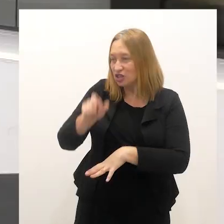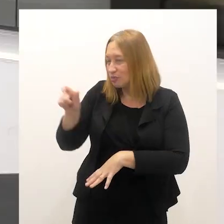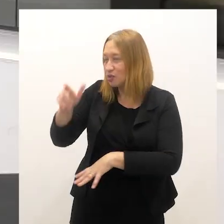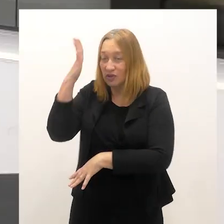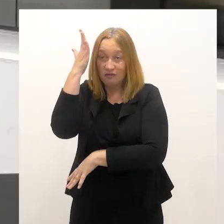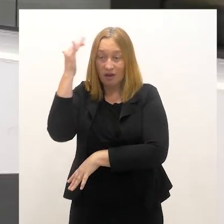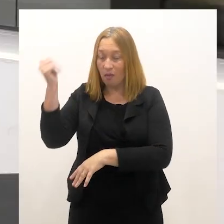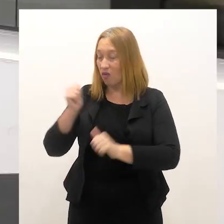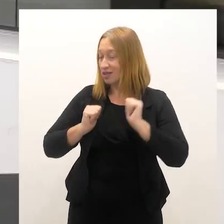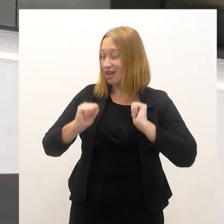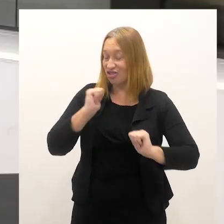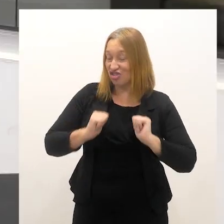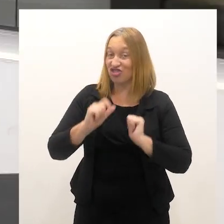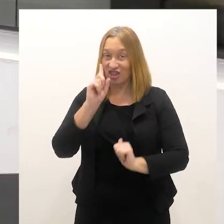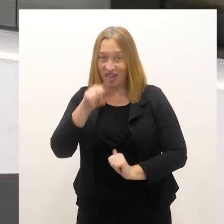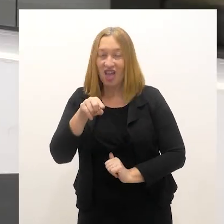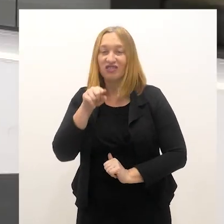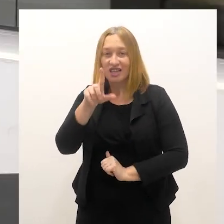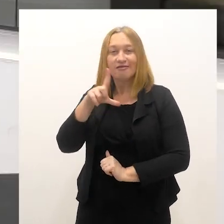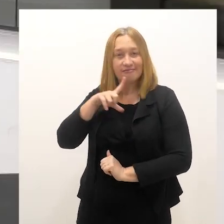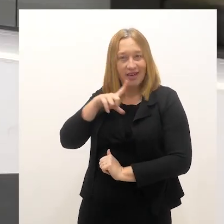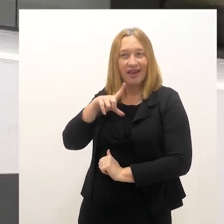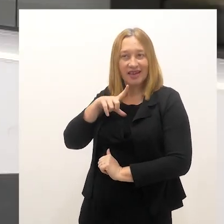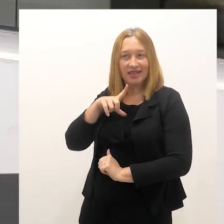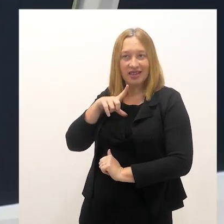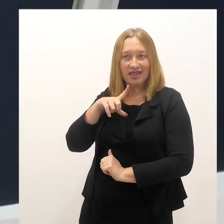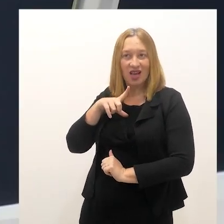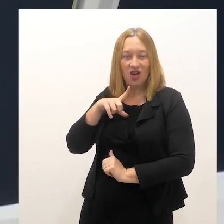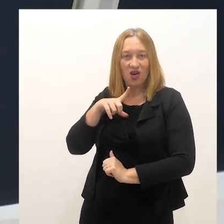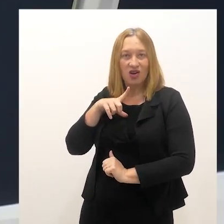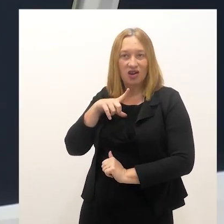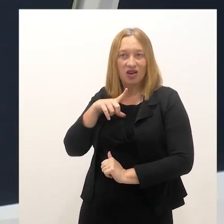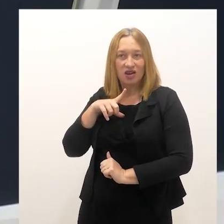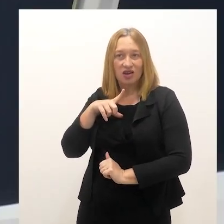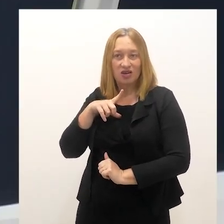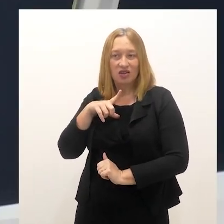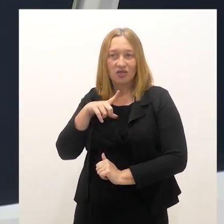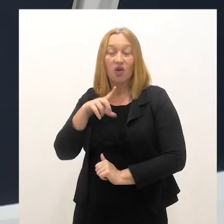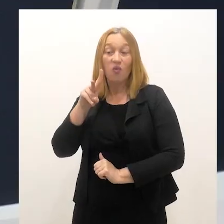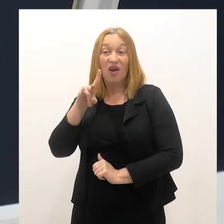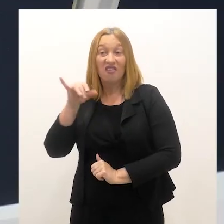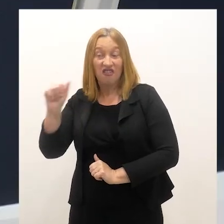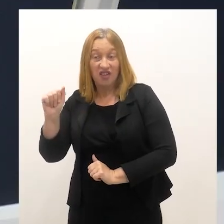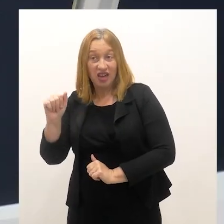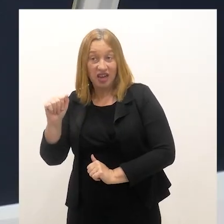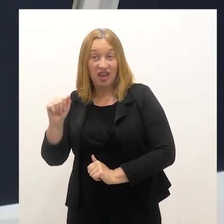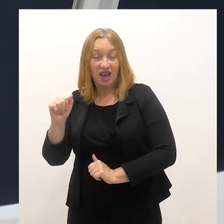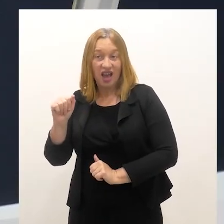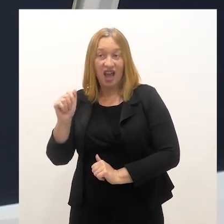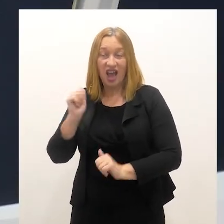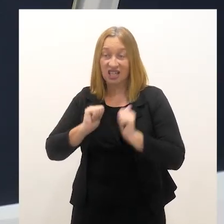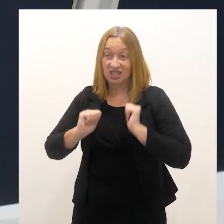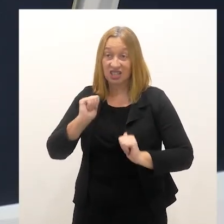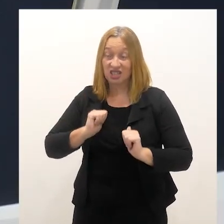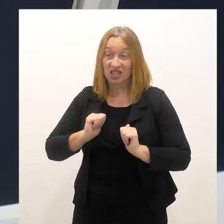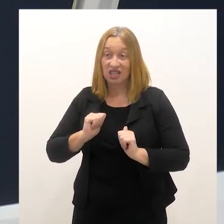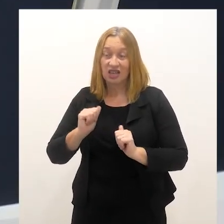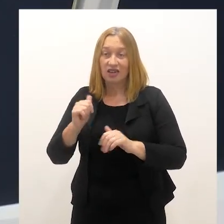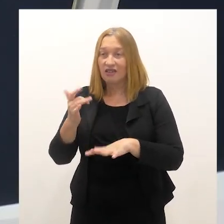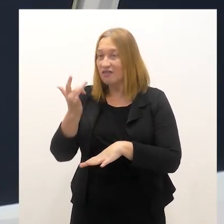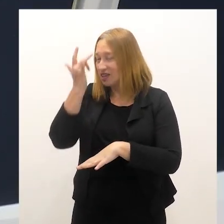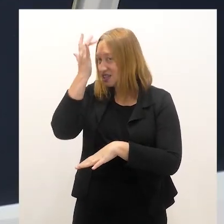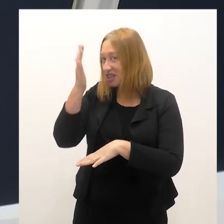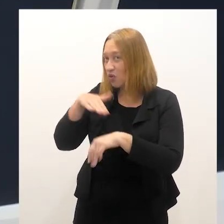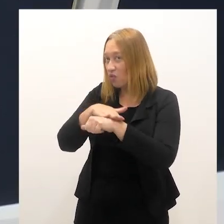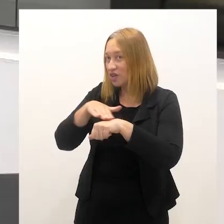as celebridades, os artistas, né? Você tem uma veia artística também que tem facilidade de conversar com essas pessoas.